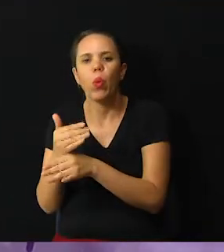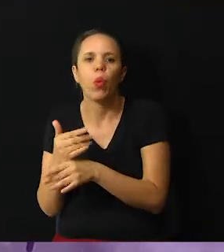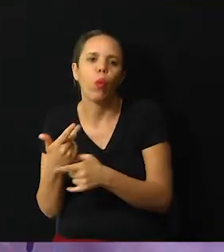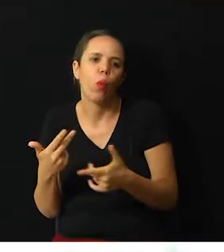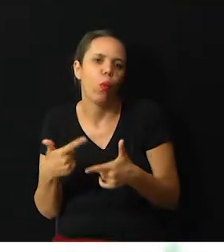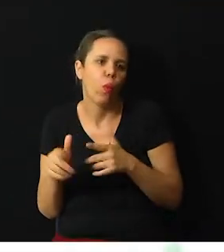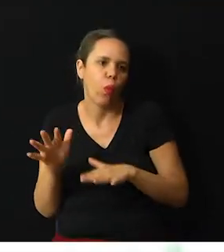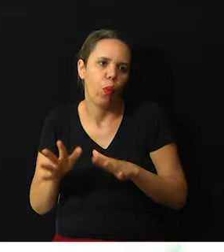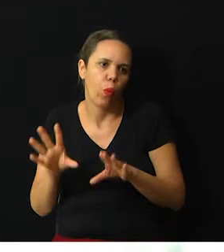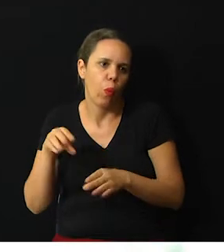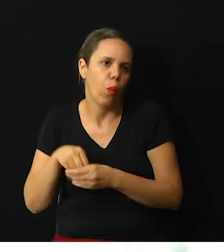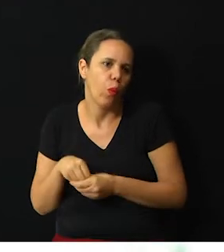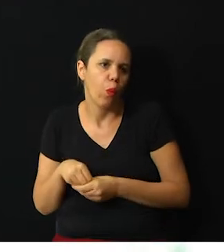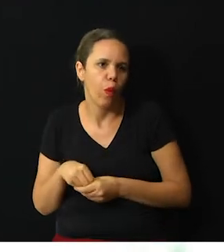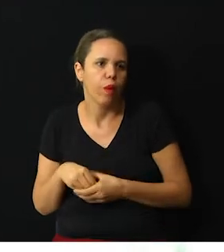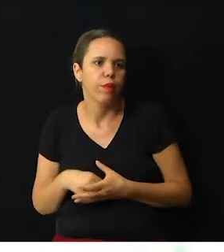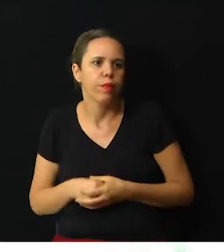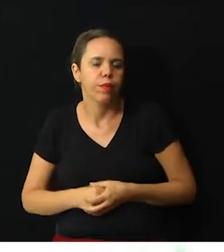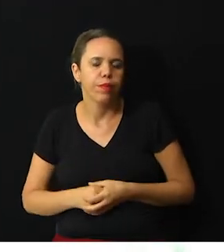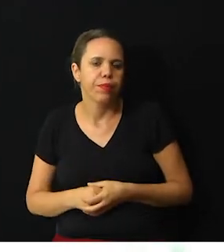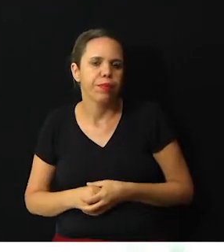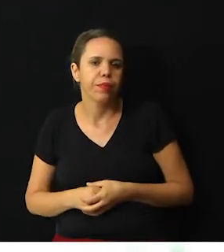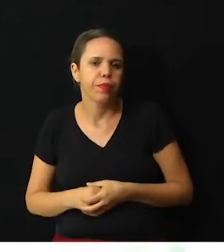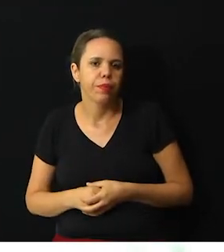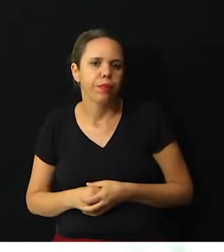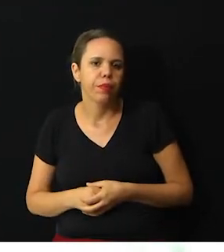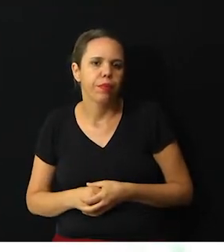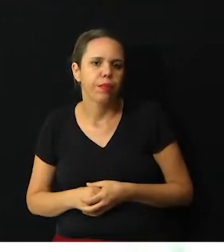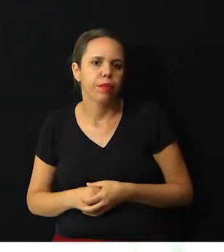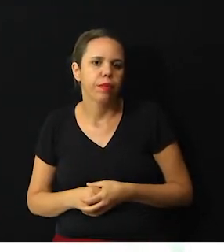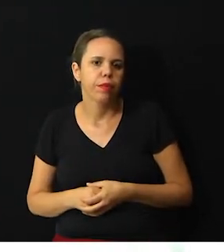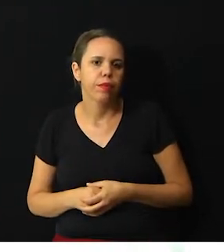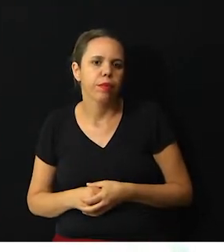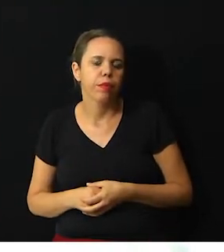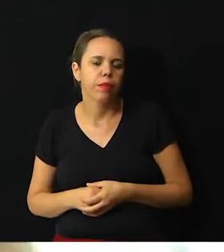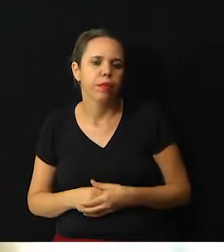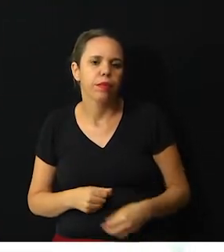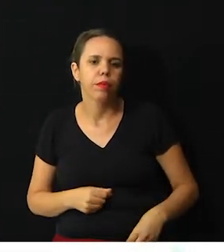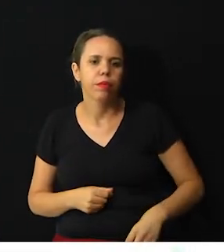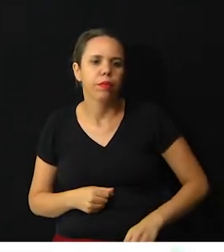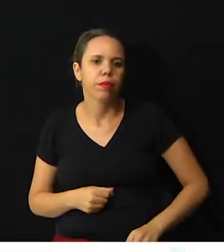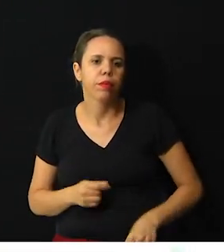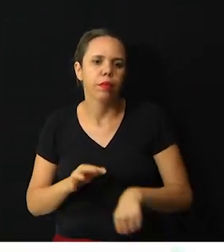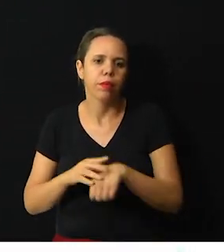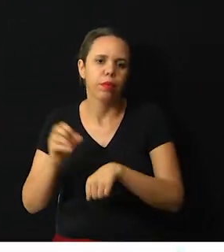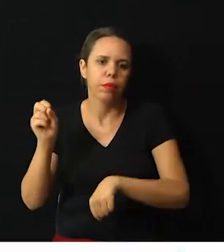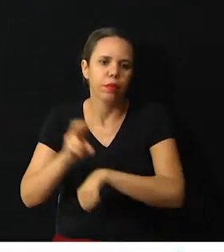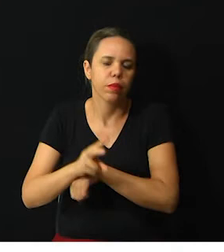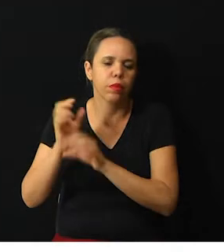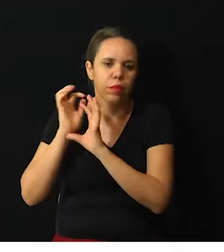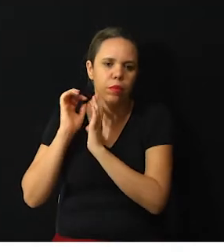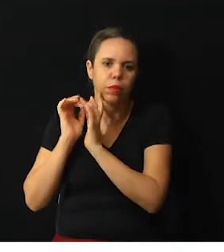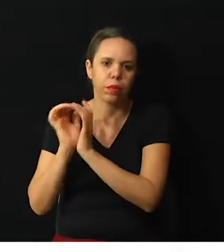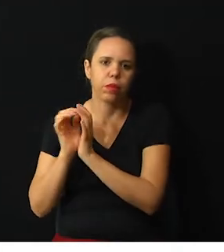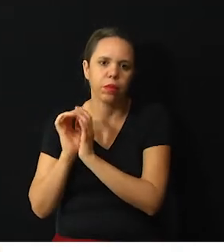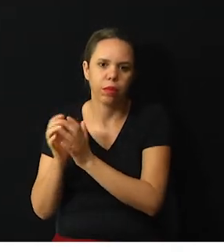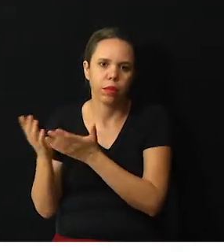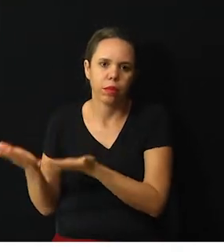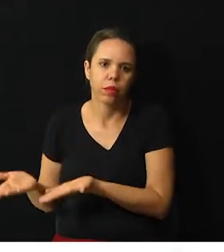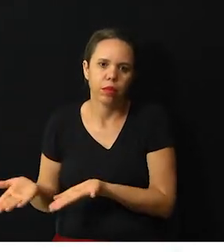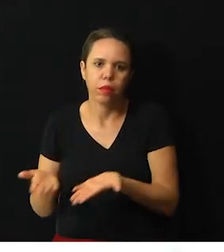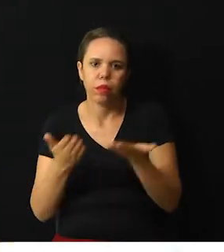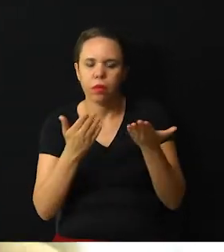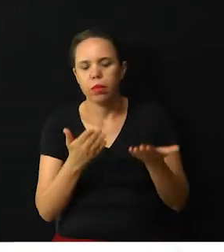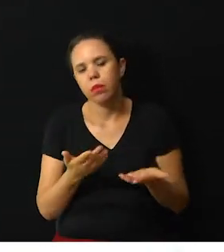ou mal terminadas, e isso vai inflamando as regiões do cérebro e essa inflamação